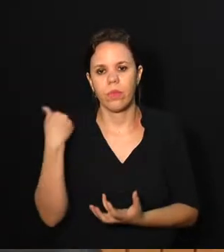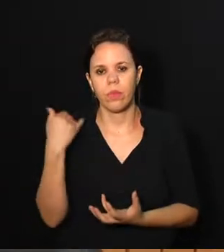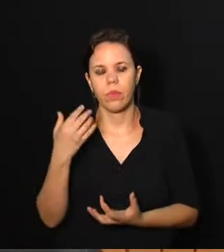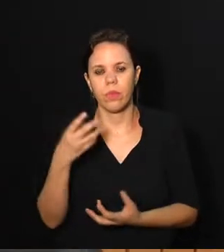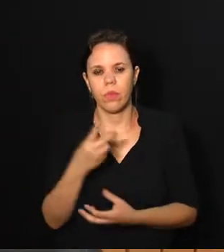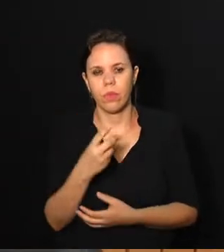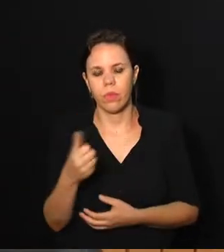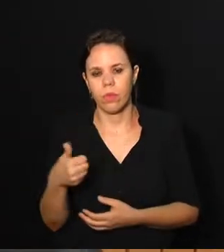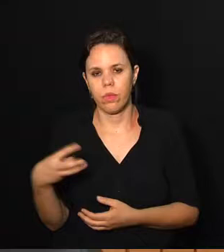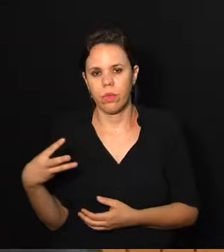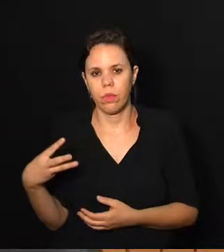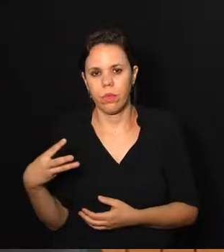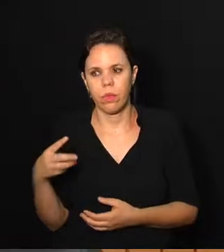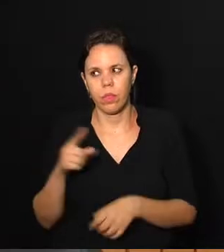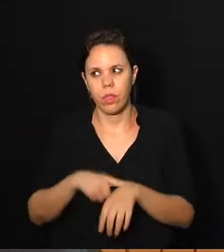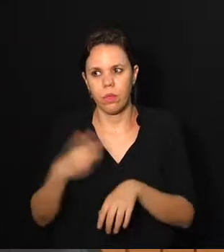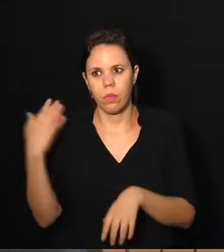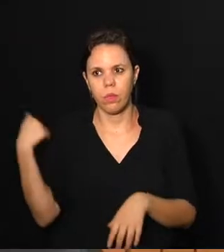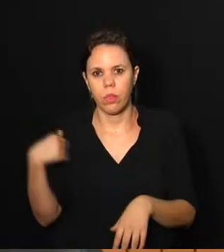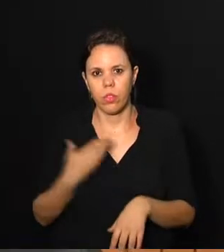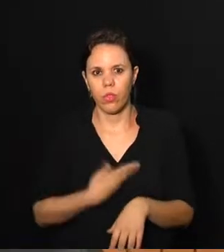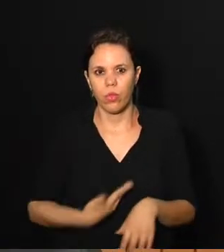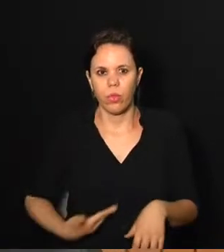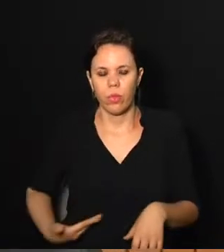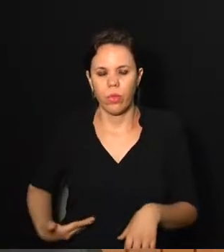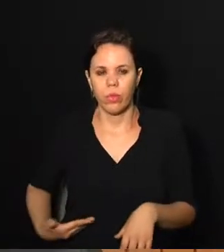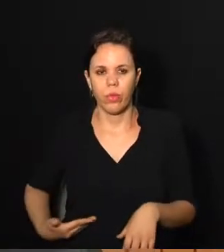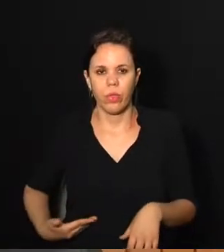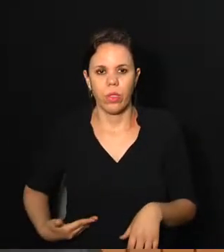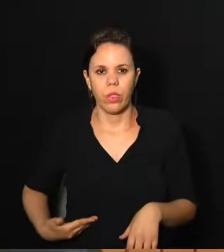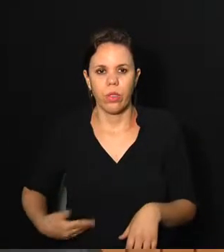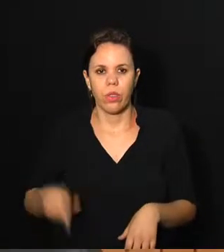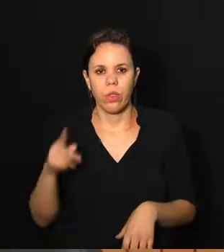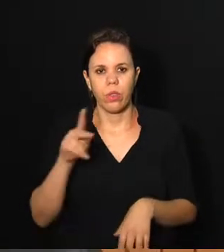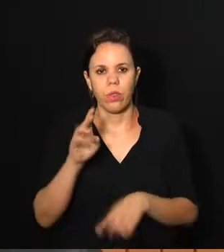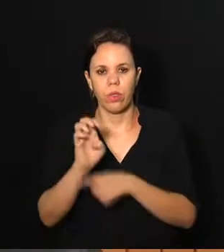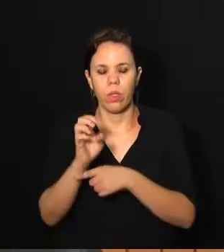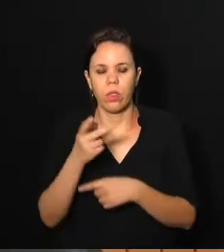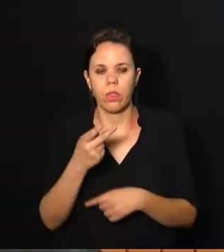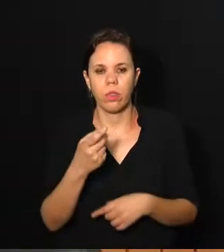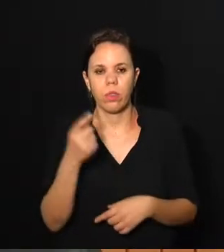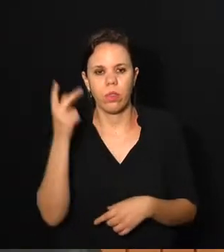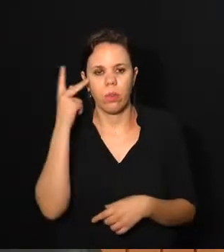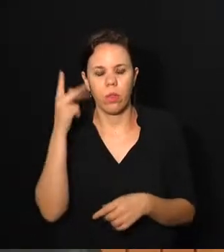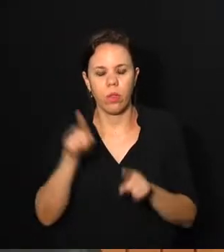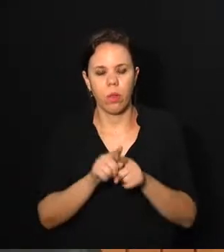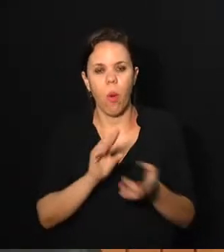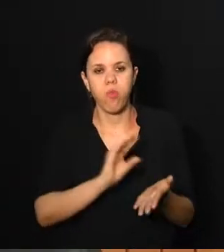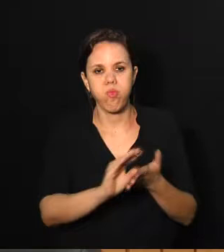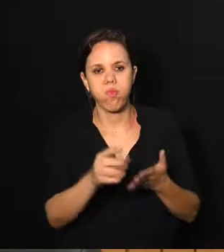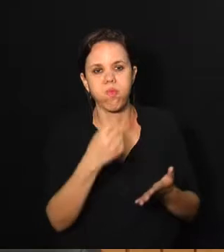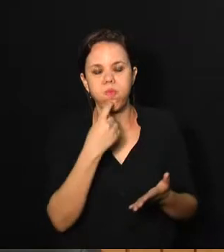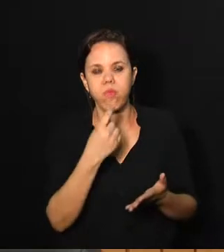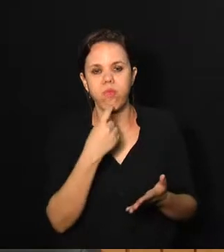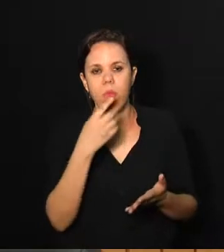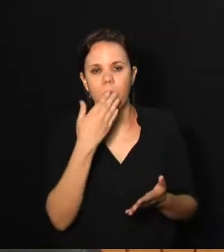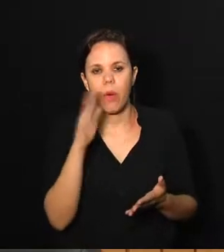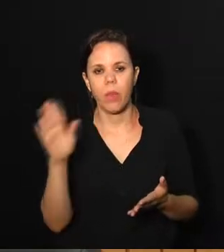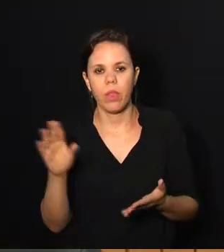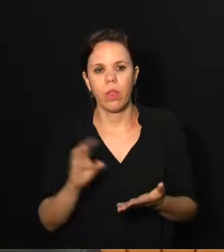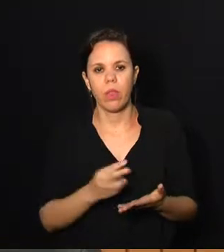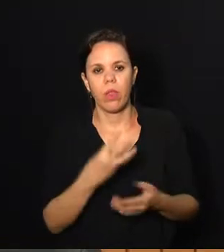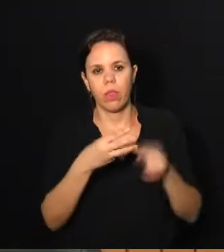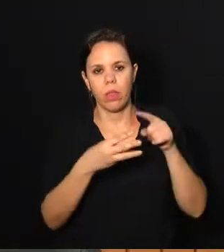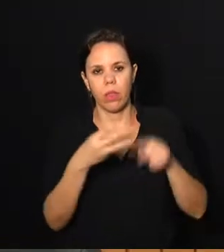naquele momento o governo do Estado de São Paulo prometeu para Campinas um repasse de recurso para a construção de 3 unidades do